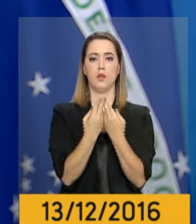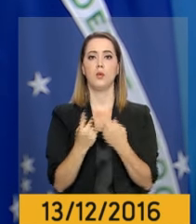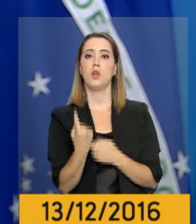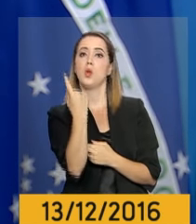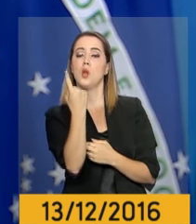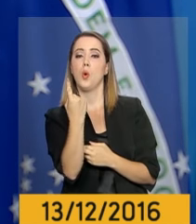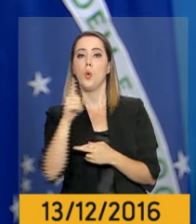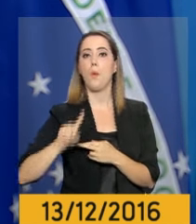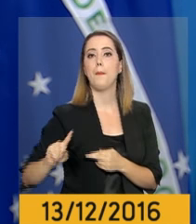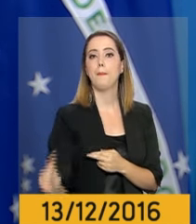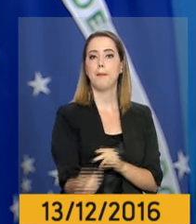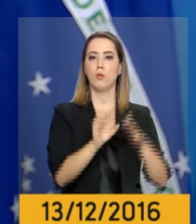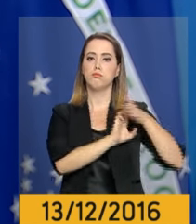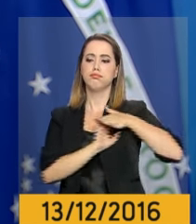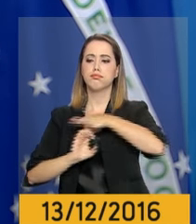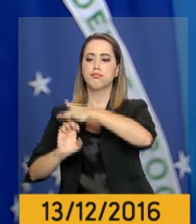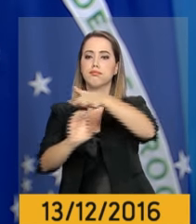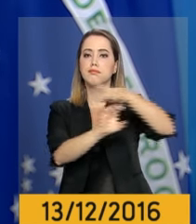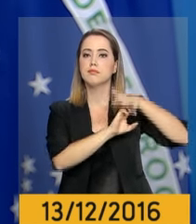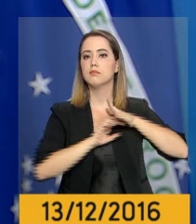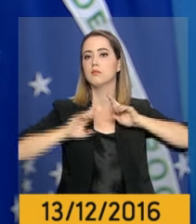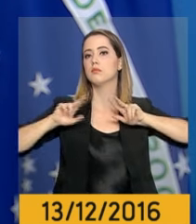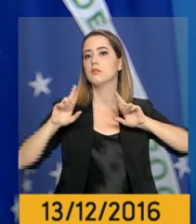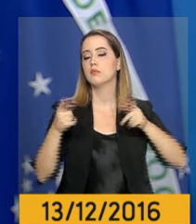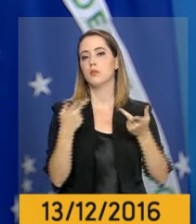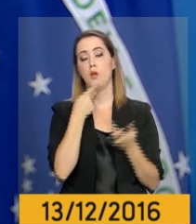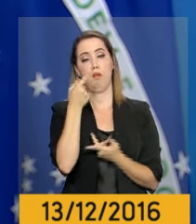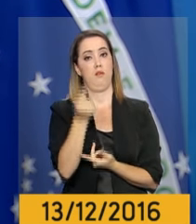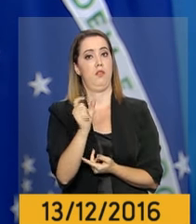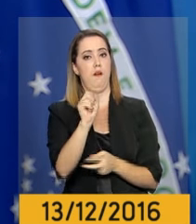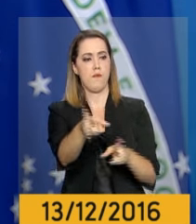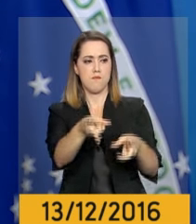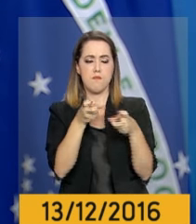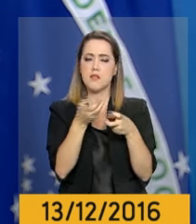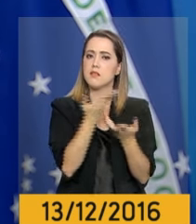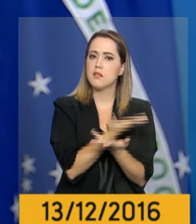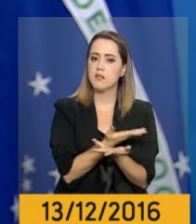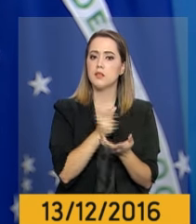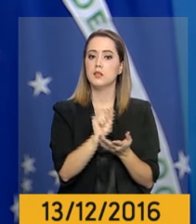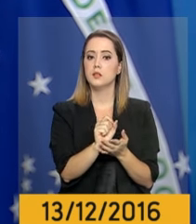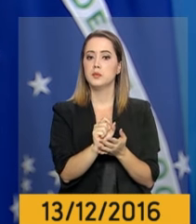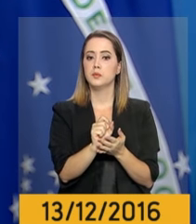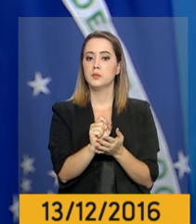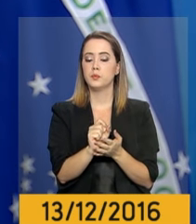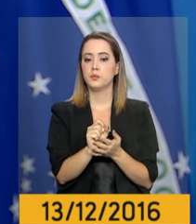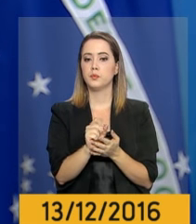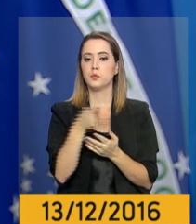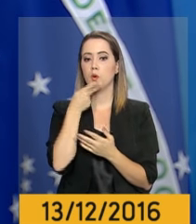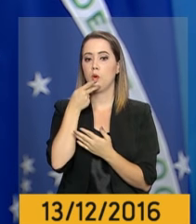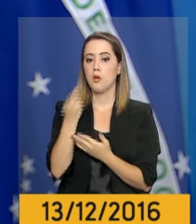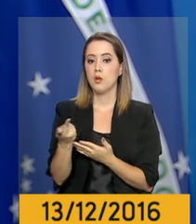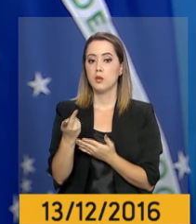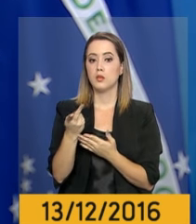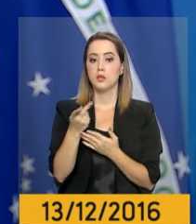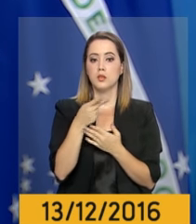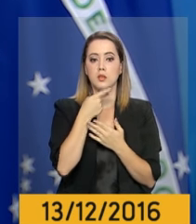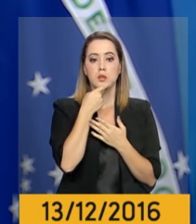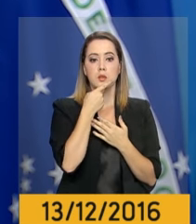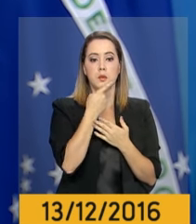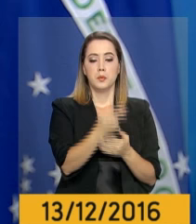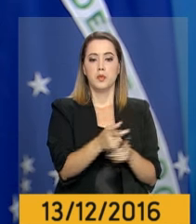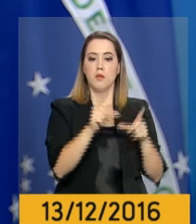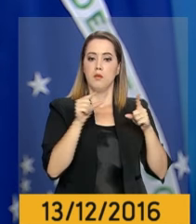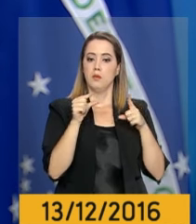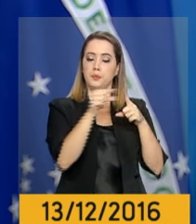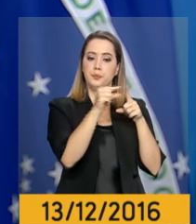1000 empresários lá em São Paulo, exatamente isso. Eh, eu percebia lá que o traço, aliás, eu disse a palavra chave,